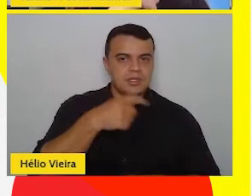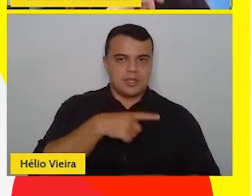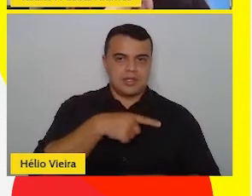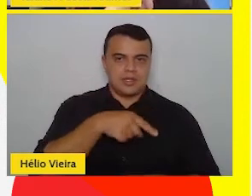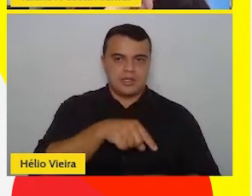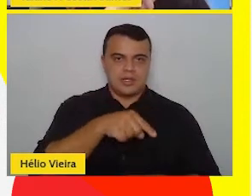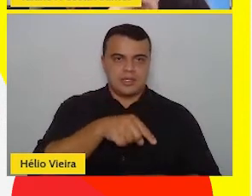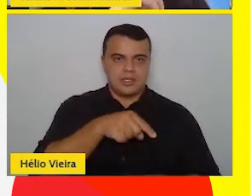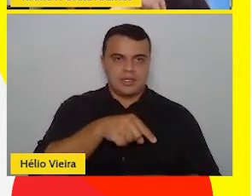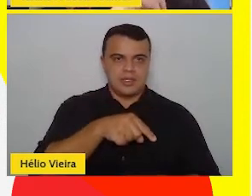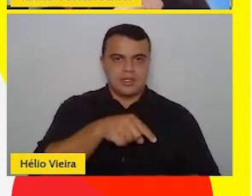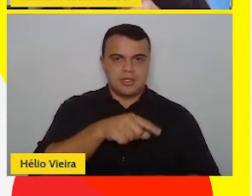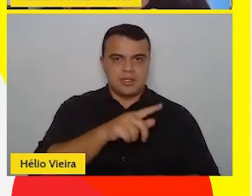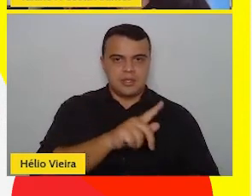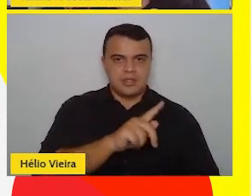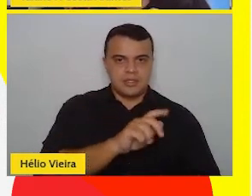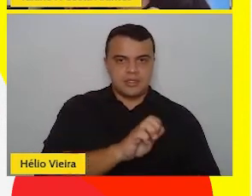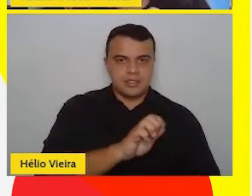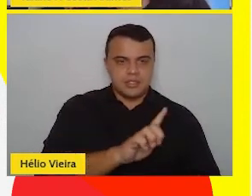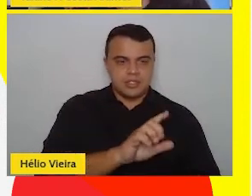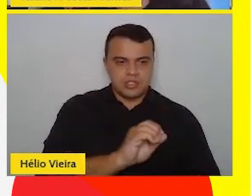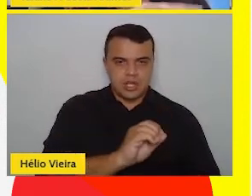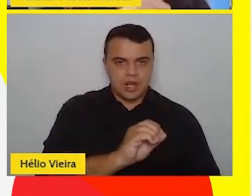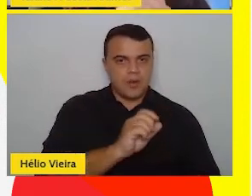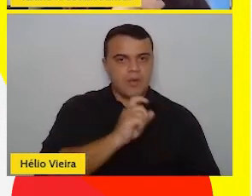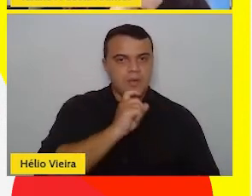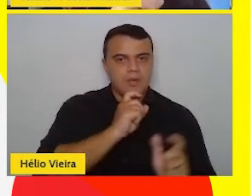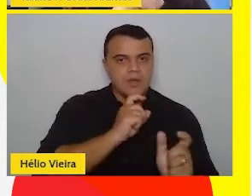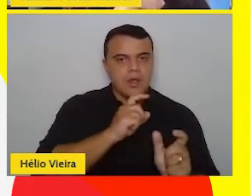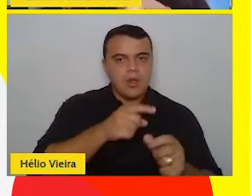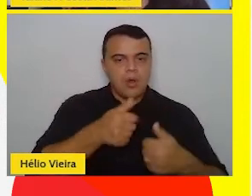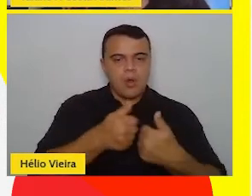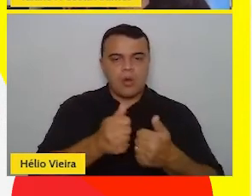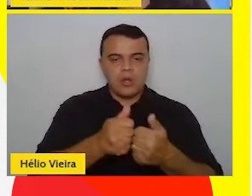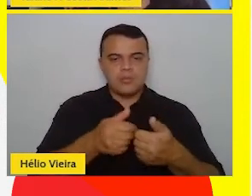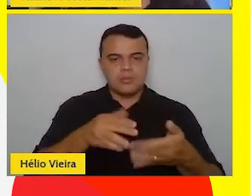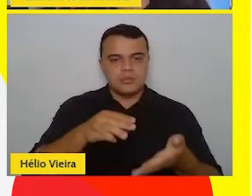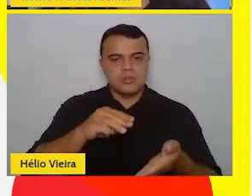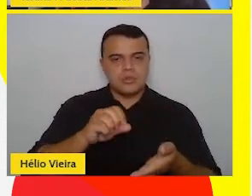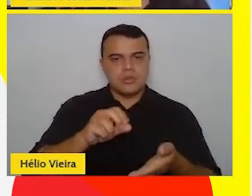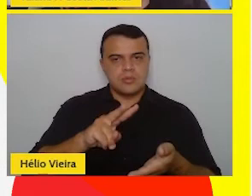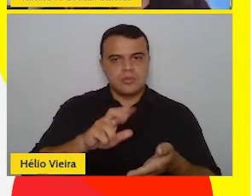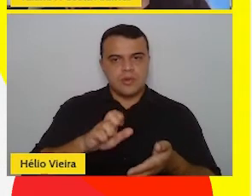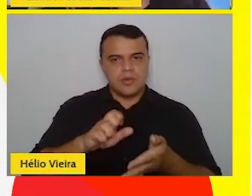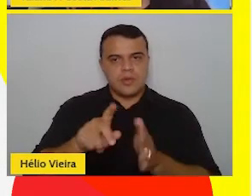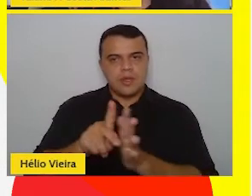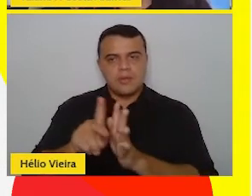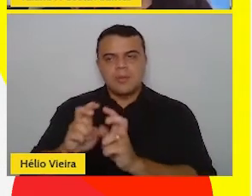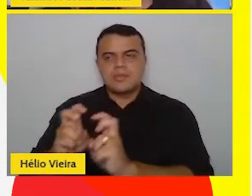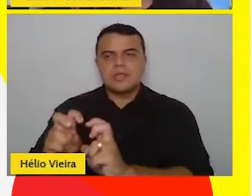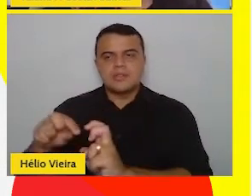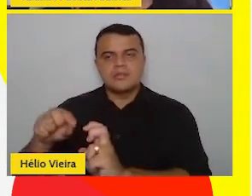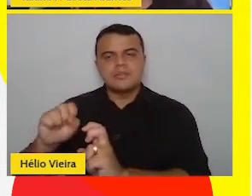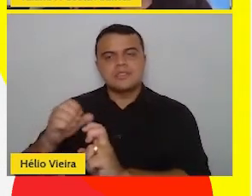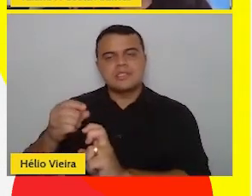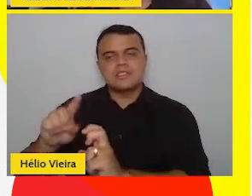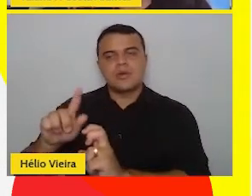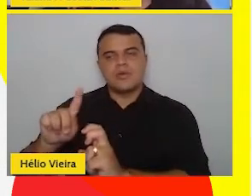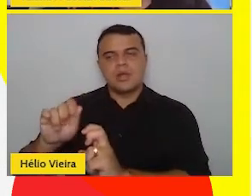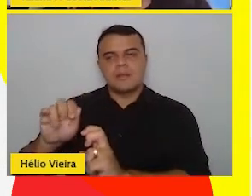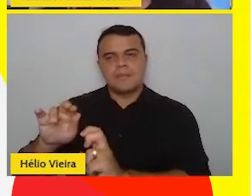o escrito gelo, o ônibus do Move e a Estação São Gabriel, aqui de Belo